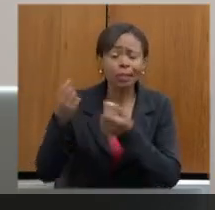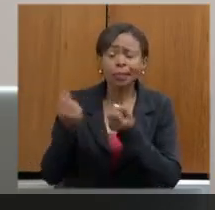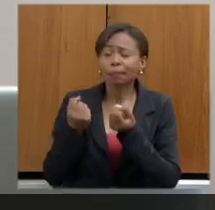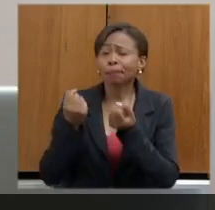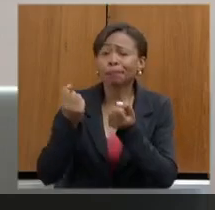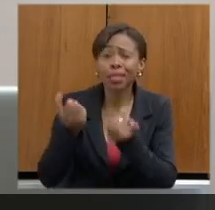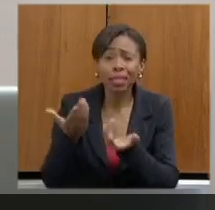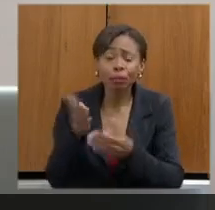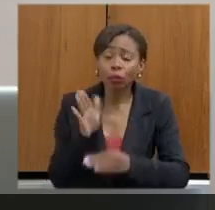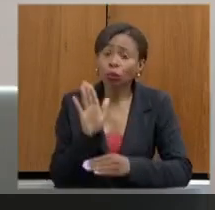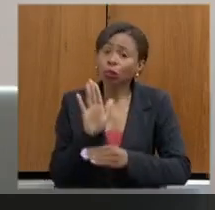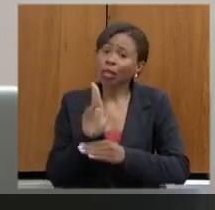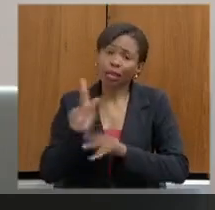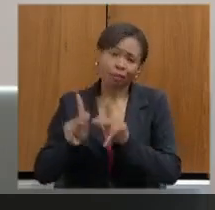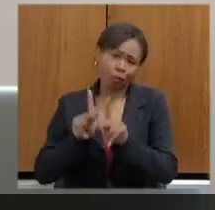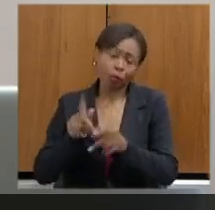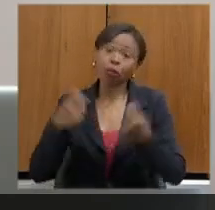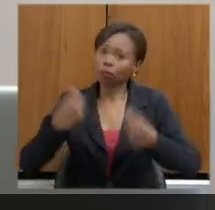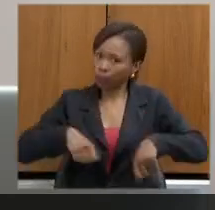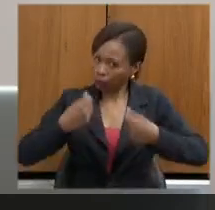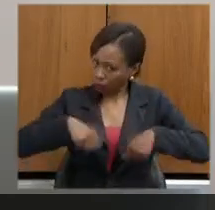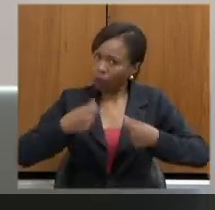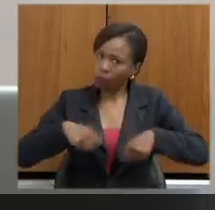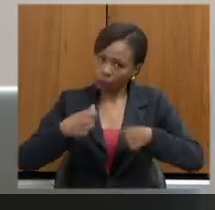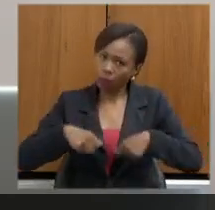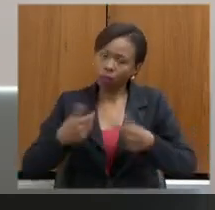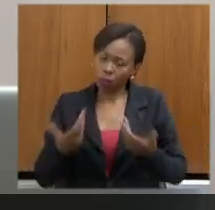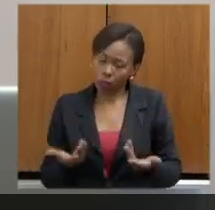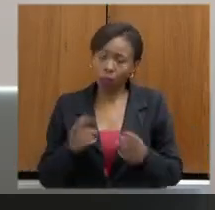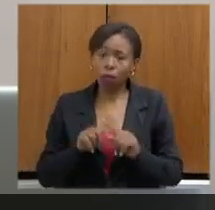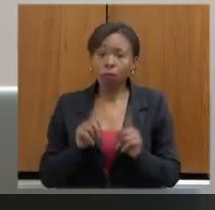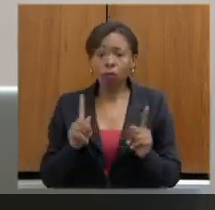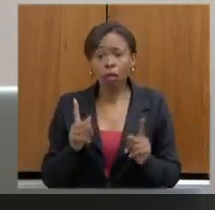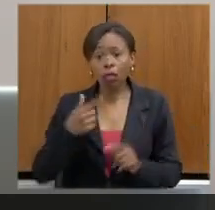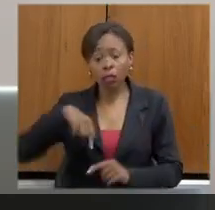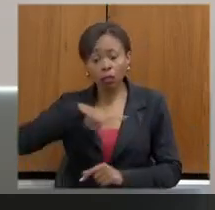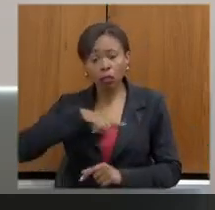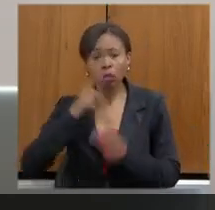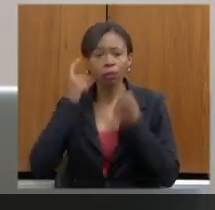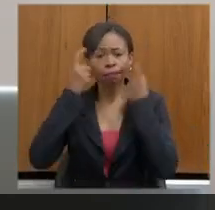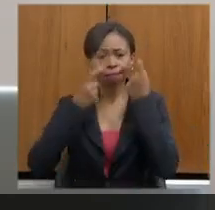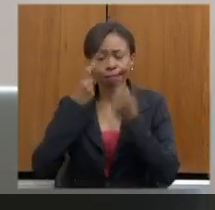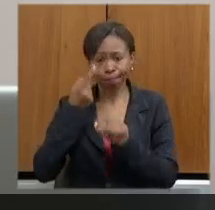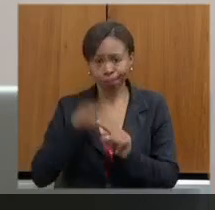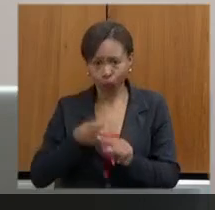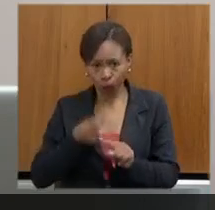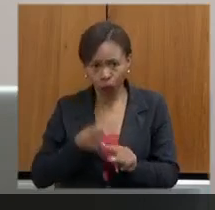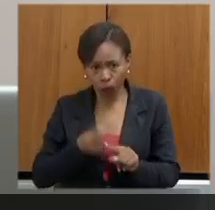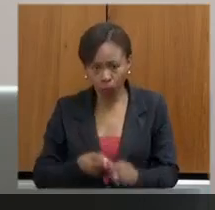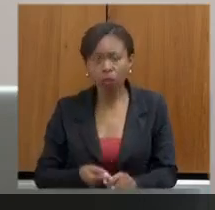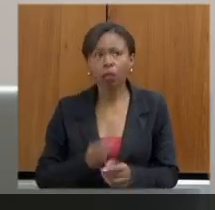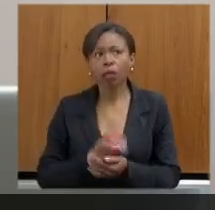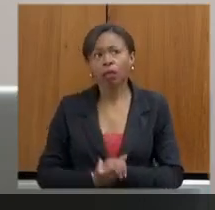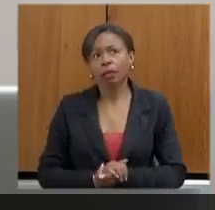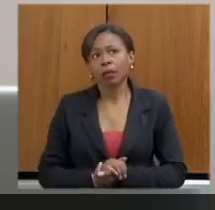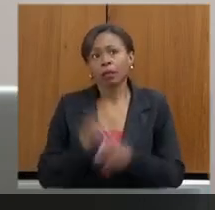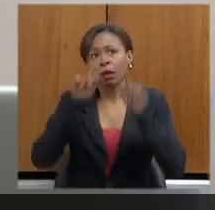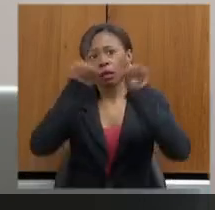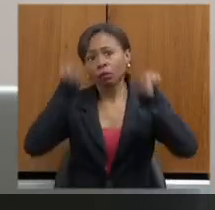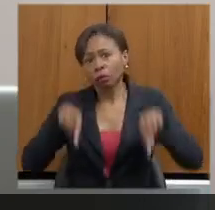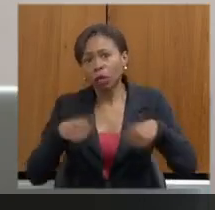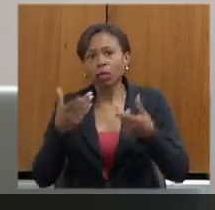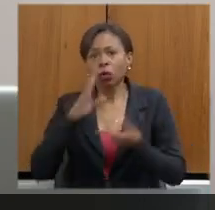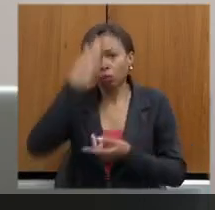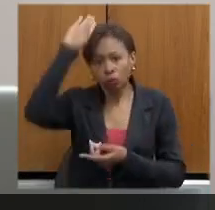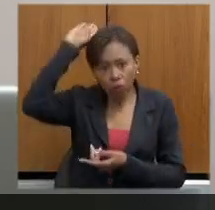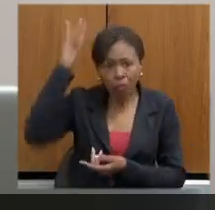muito necessário Mas qual que é a preocupação Nossa à medida que a falta de efetivo e aqui o seu